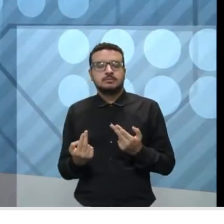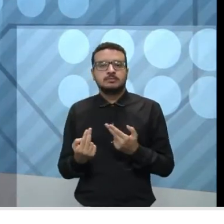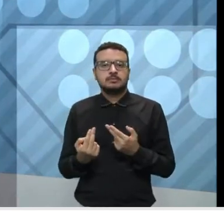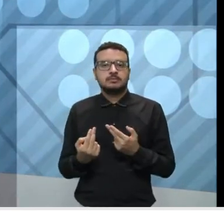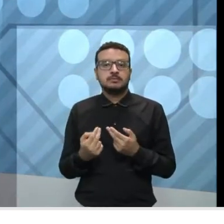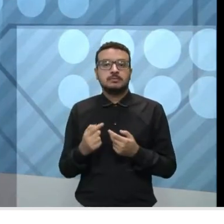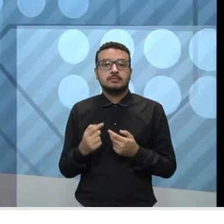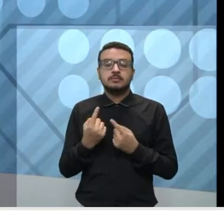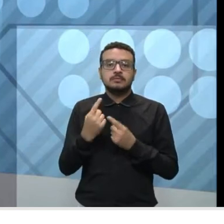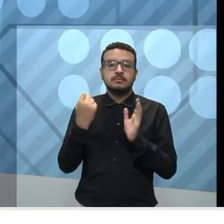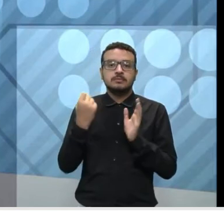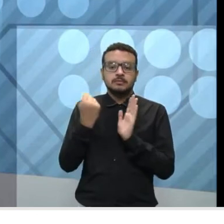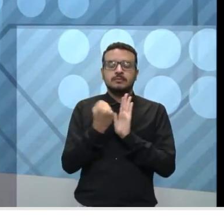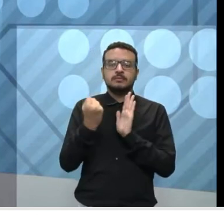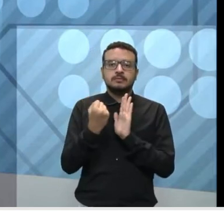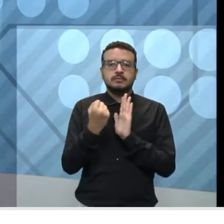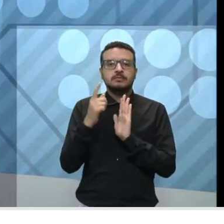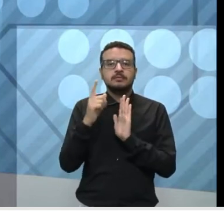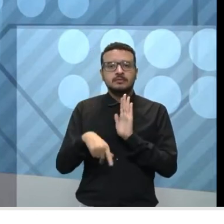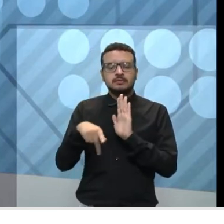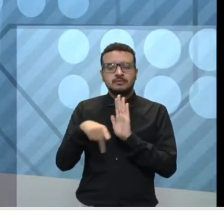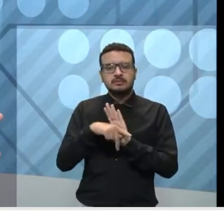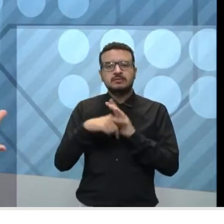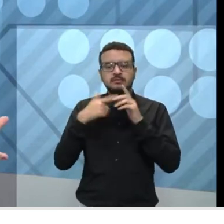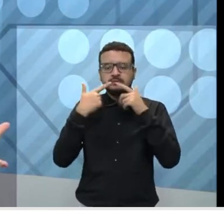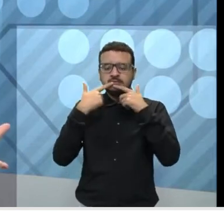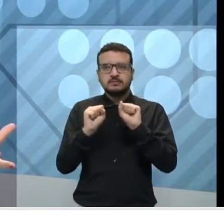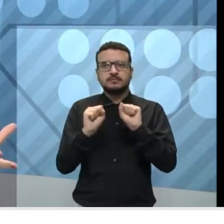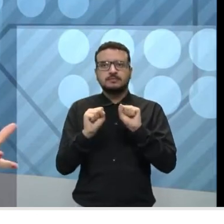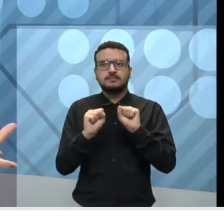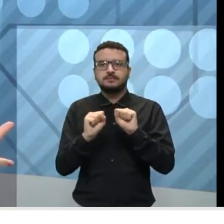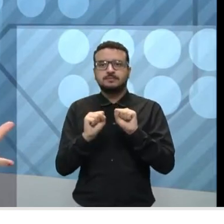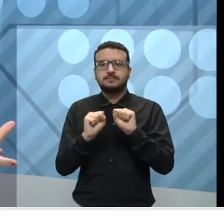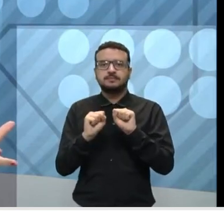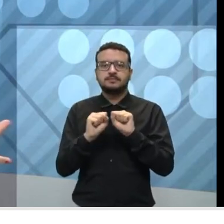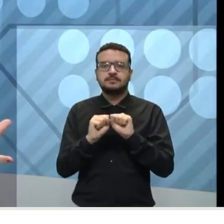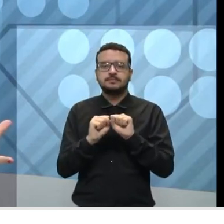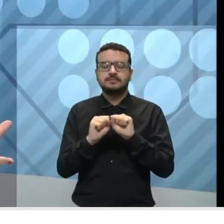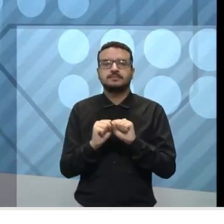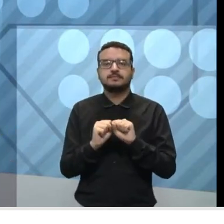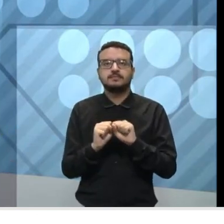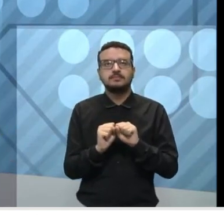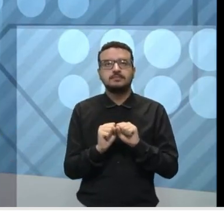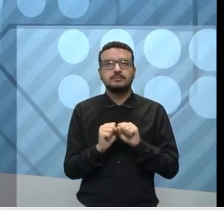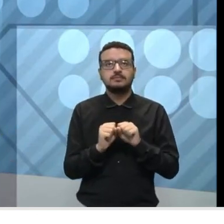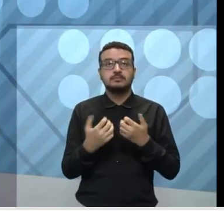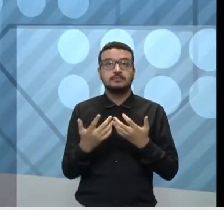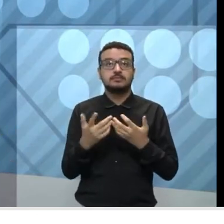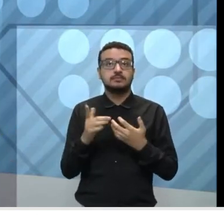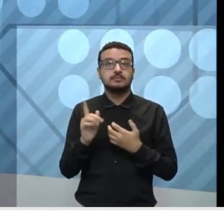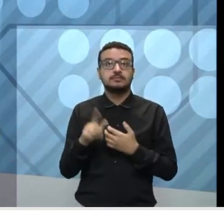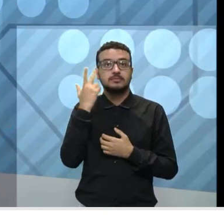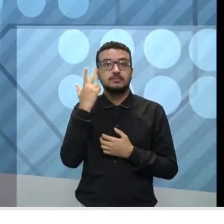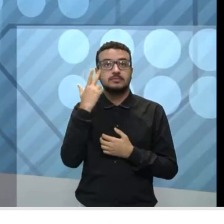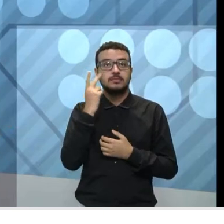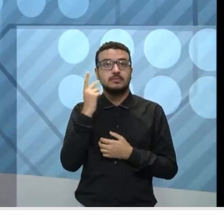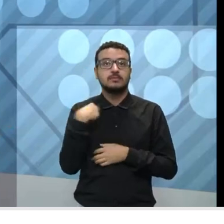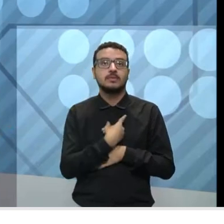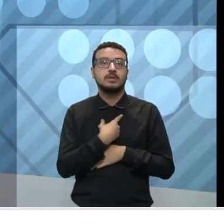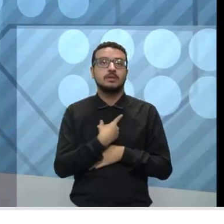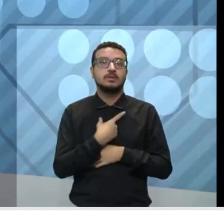pensamos em outras comunidades. Então, é muito comum a gente estar numa cidade, às vezes de férias, e a gente vê um surdo. É surdo, também sei Libras, e ali você